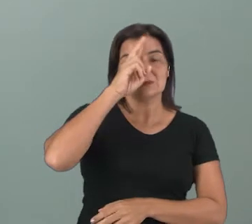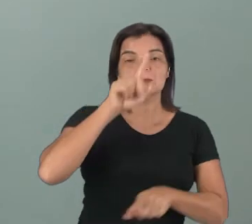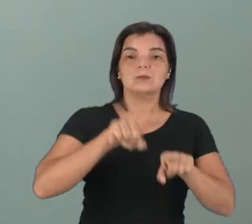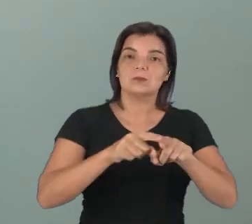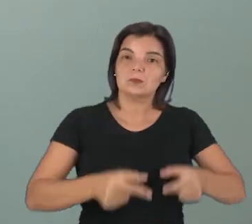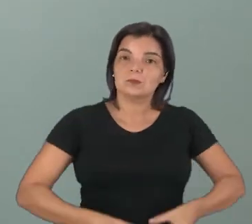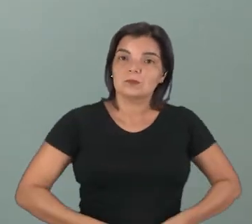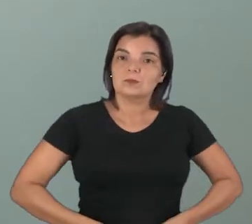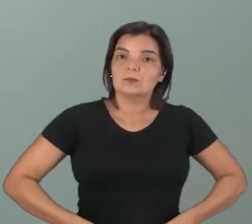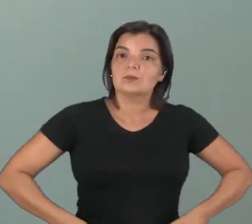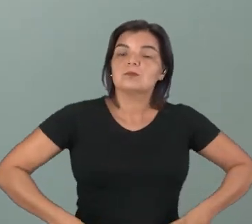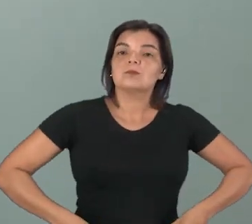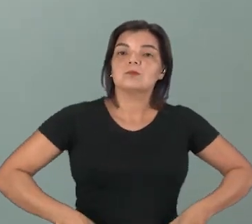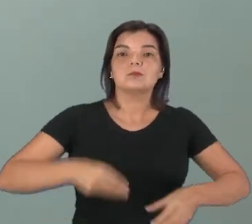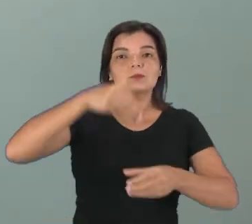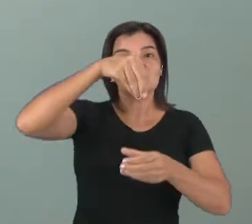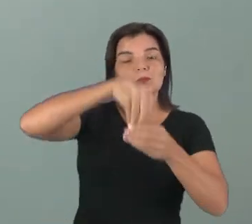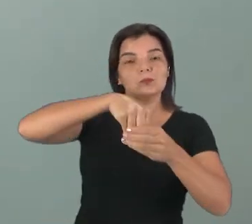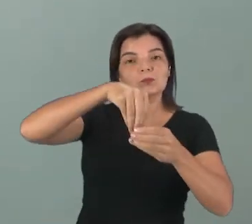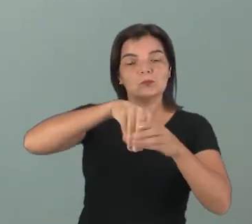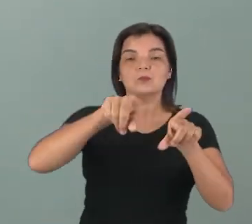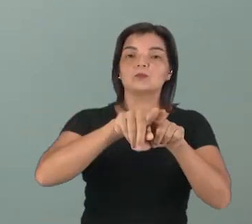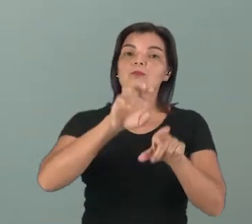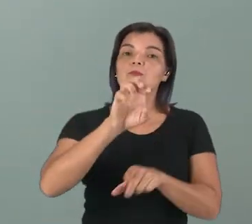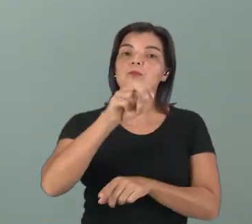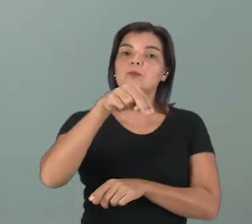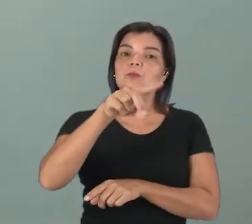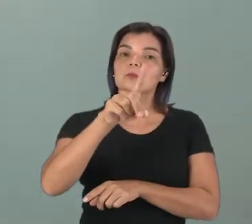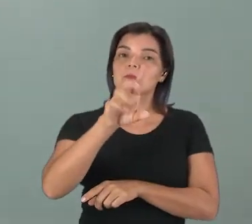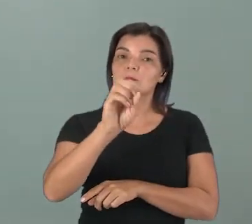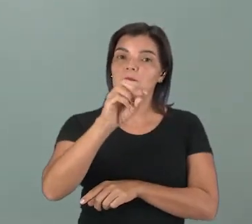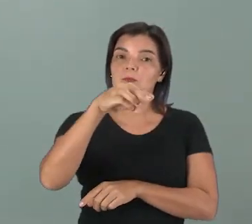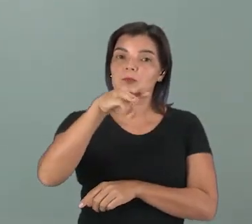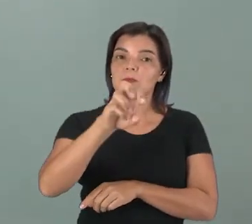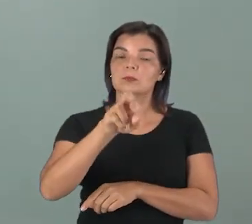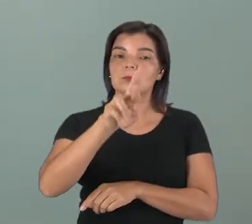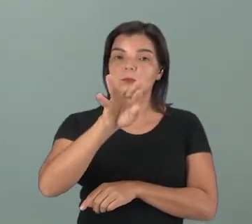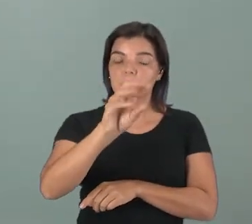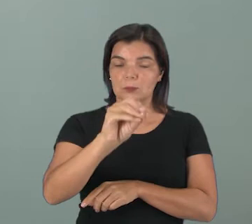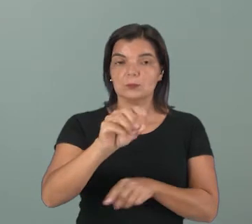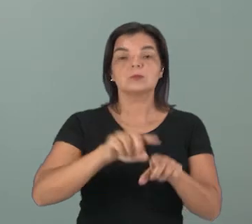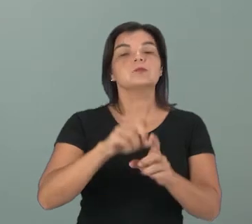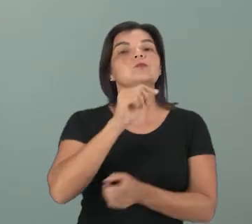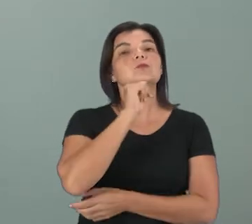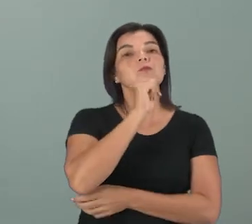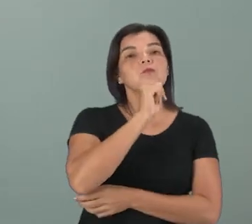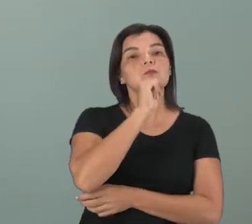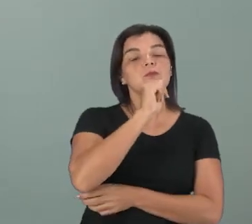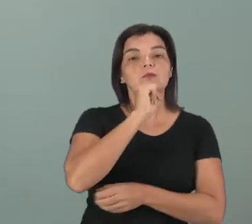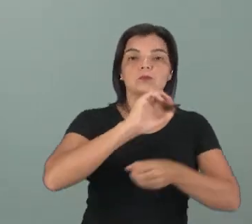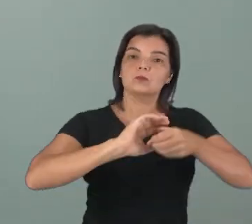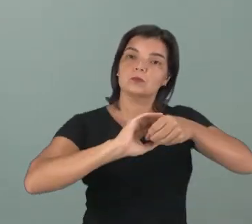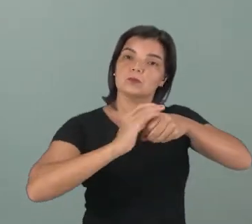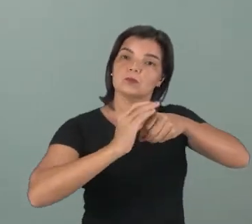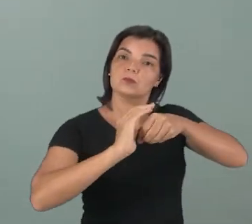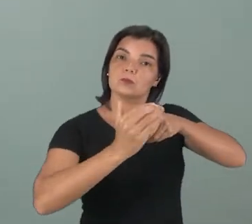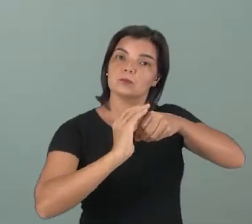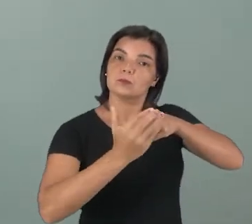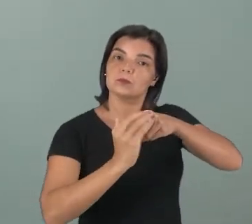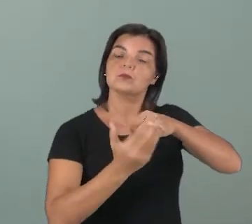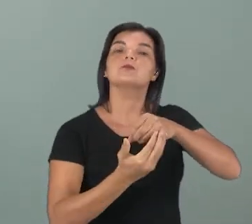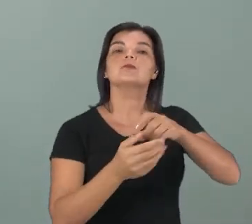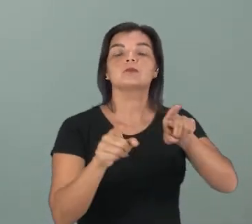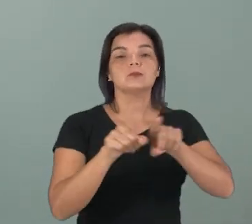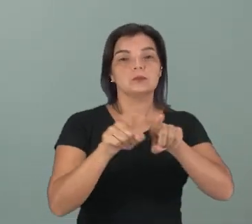e uma setinha mais interna que mostrava o endométrio. Então, quando a gente fala lá do ciclo menstrual, a gente tem a descamação desse